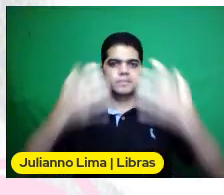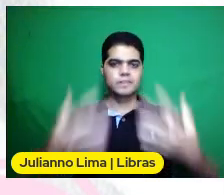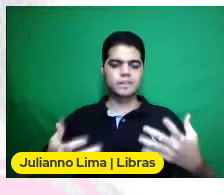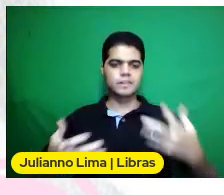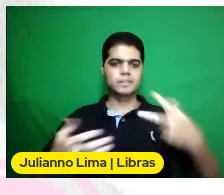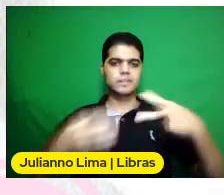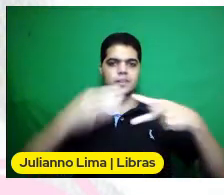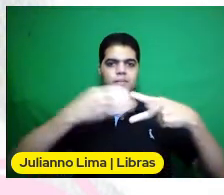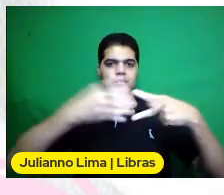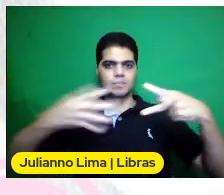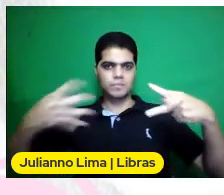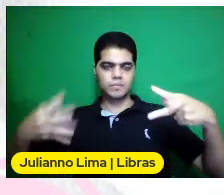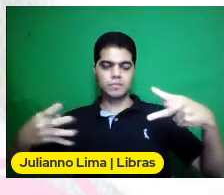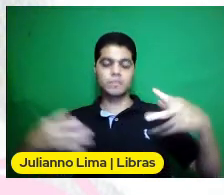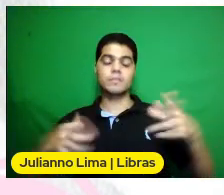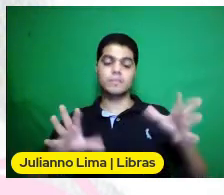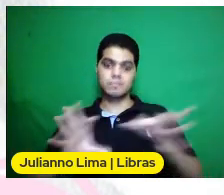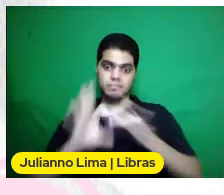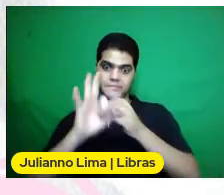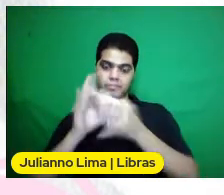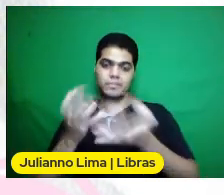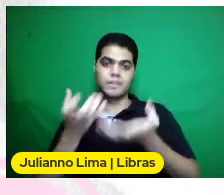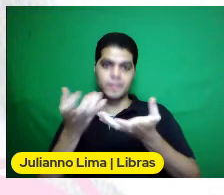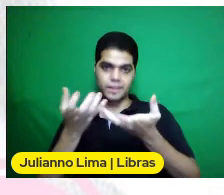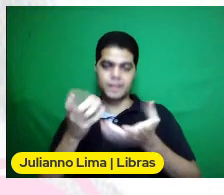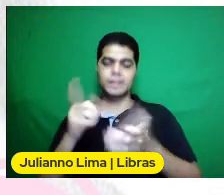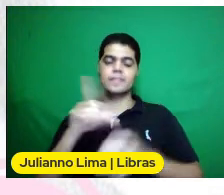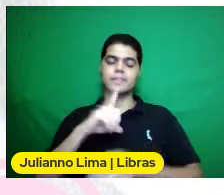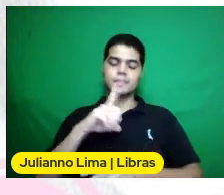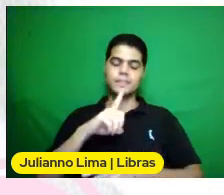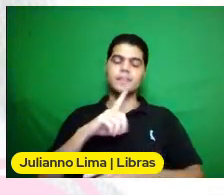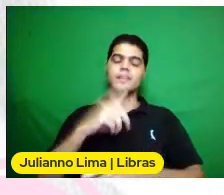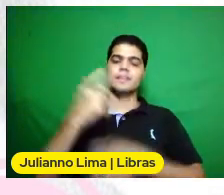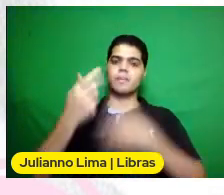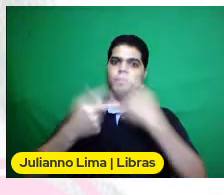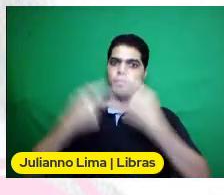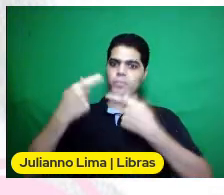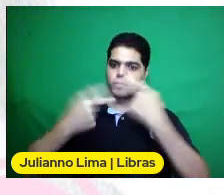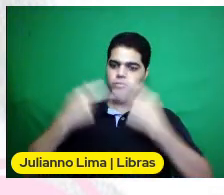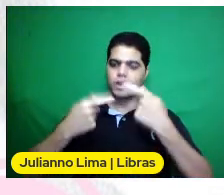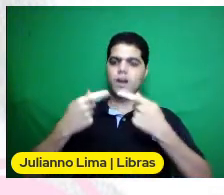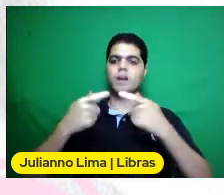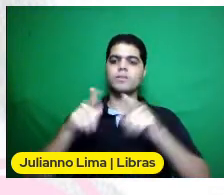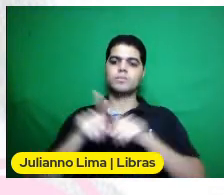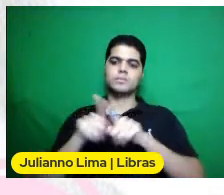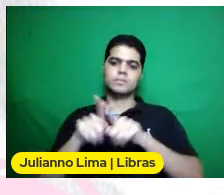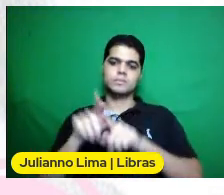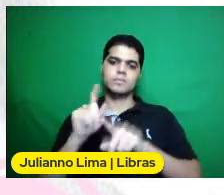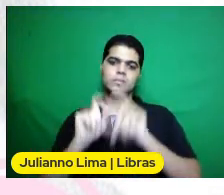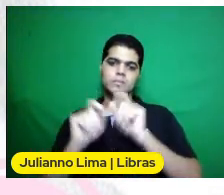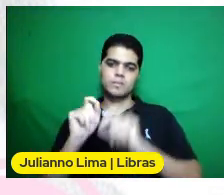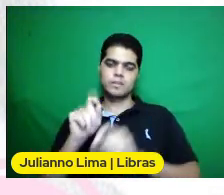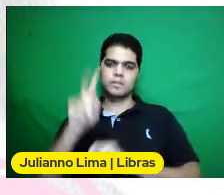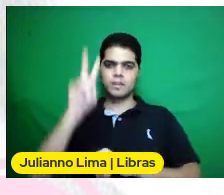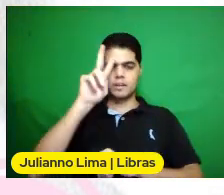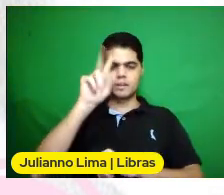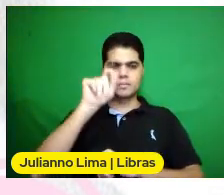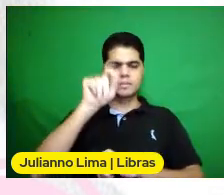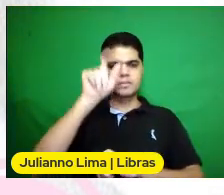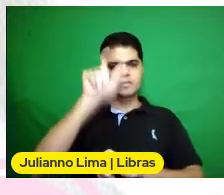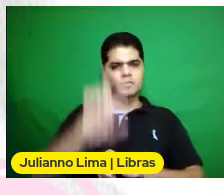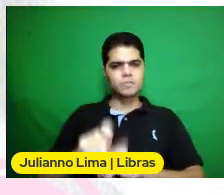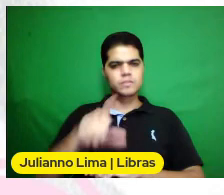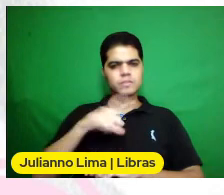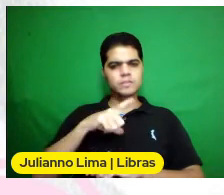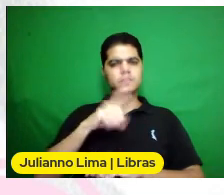a construir, né, uma parceria, né, um diálogo. Lembrando que você falou de gamificação, você falou